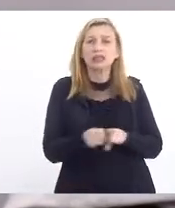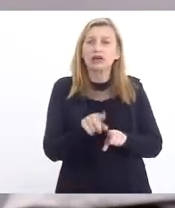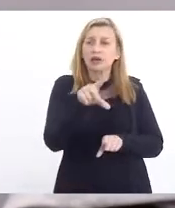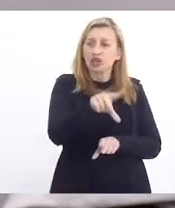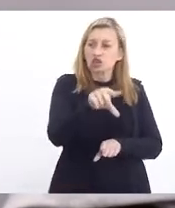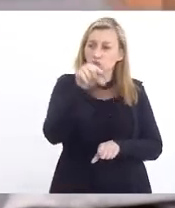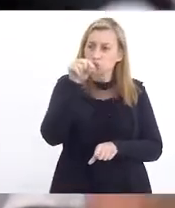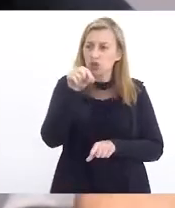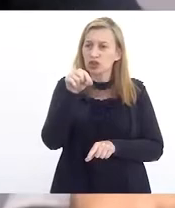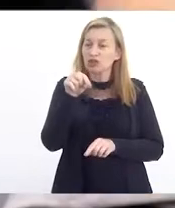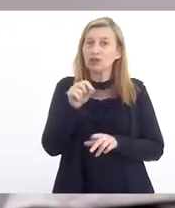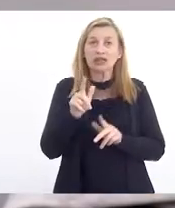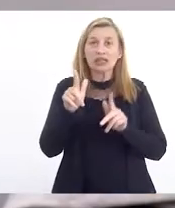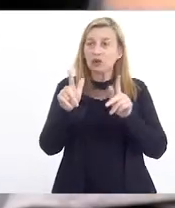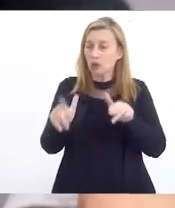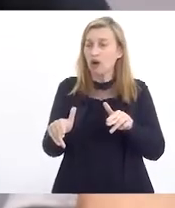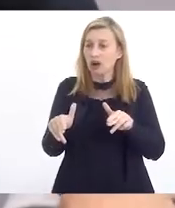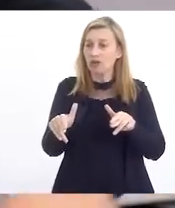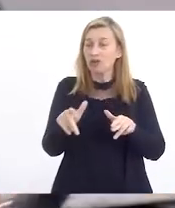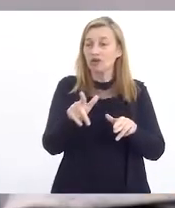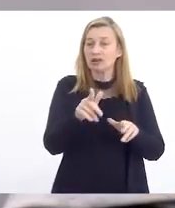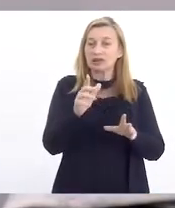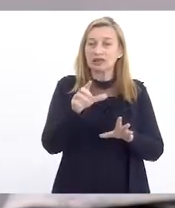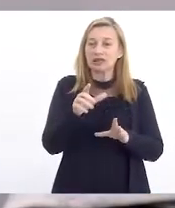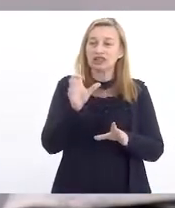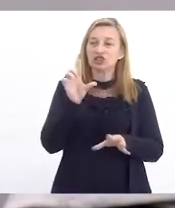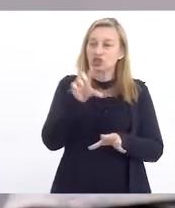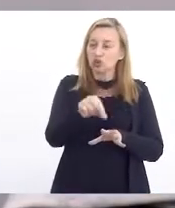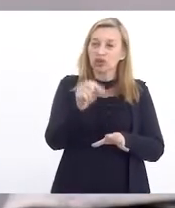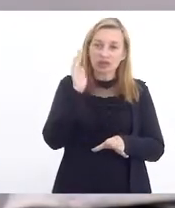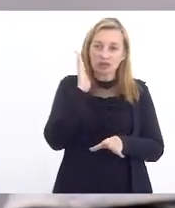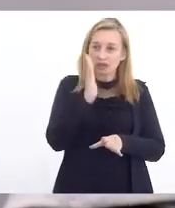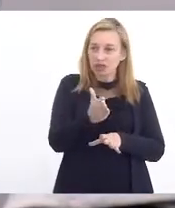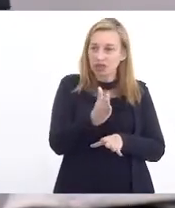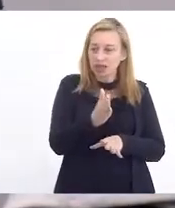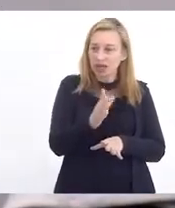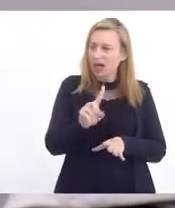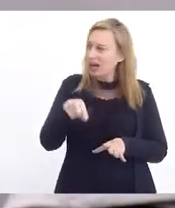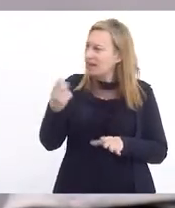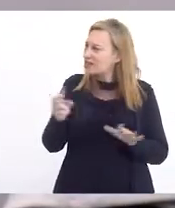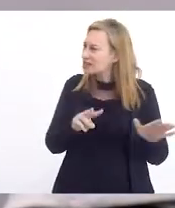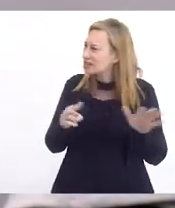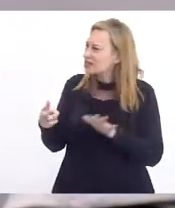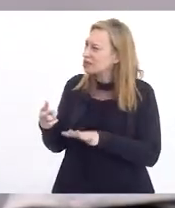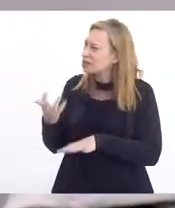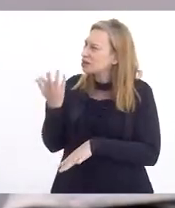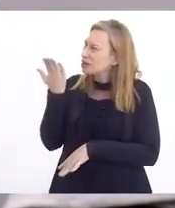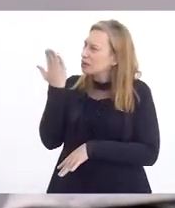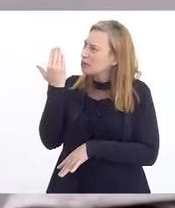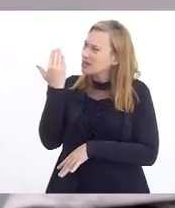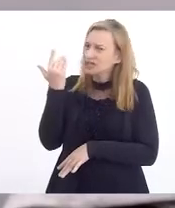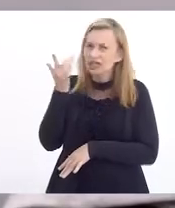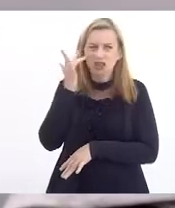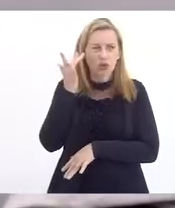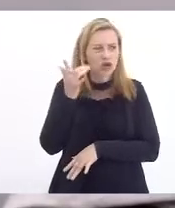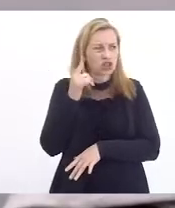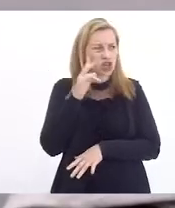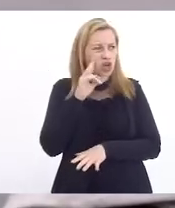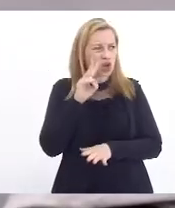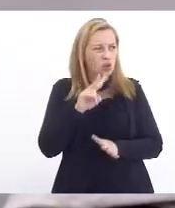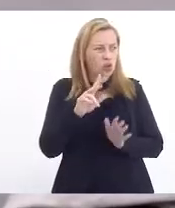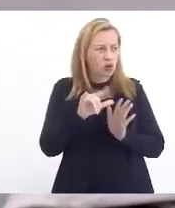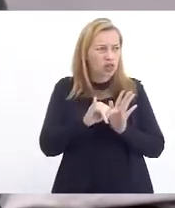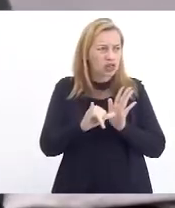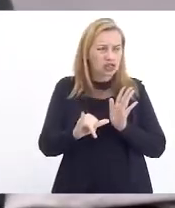nesse mesmo processo, do QI. Aí, essa semana retrasada, eu acho, eu li no Diário Oficial que são